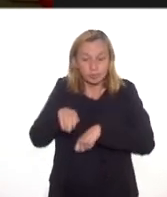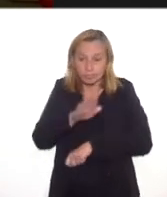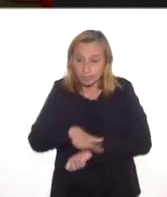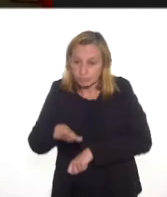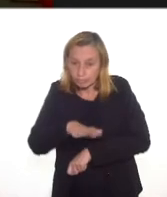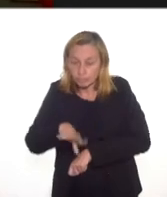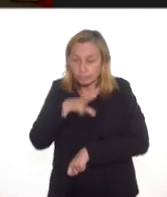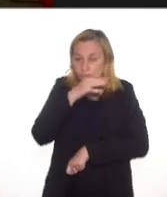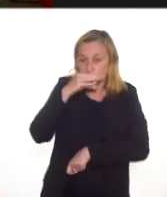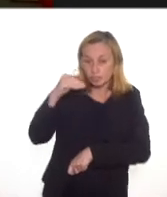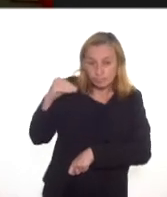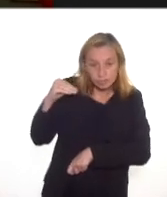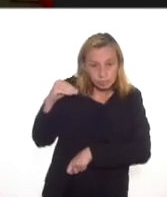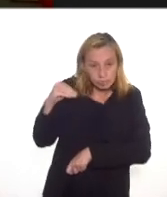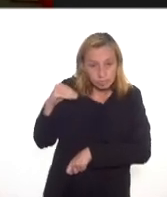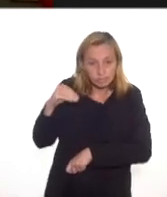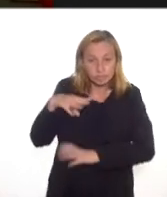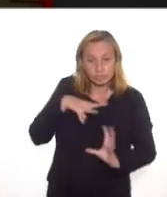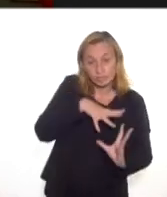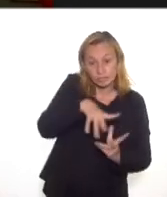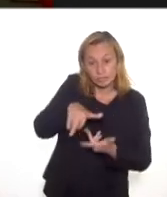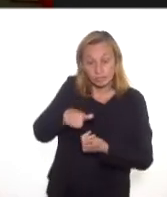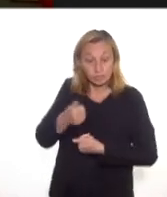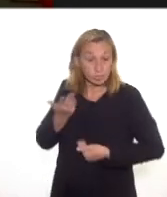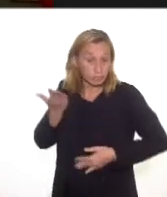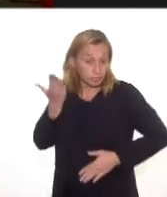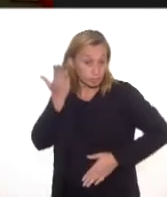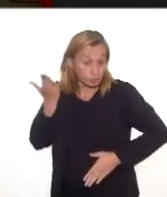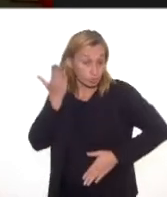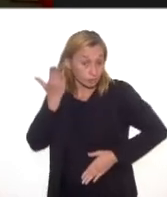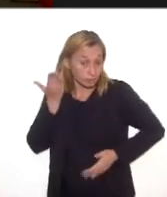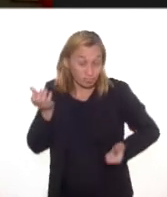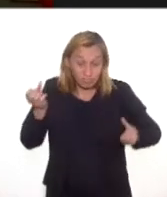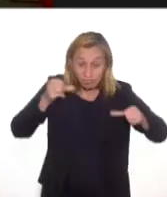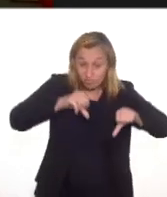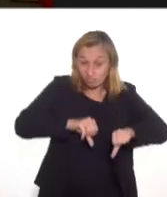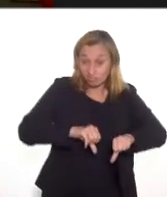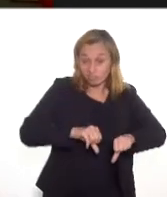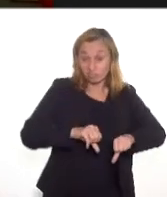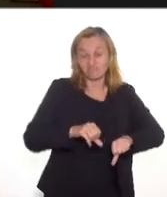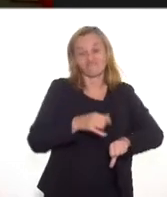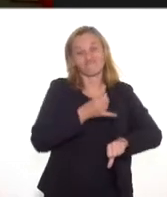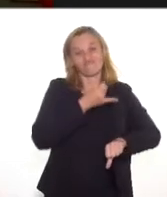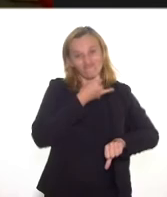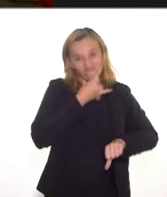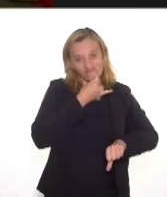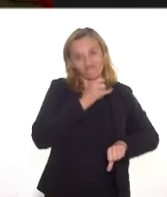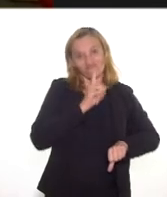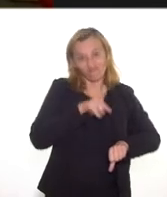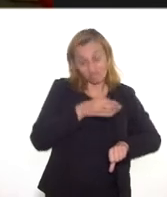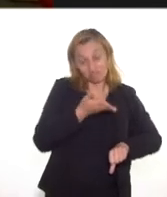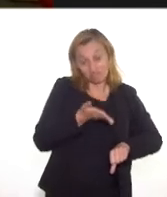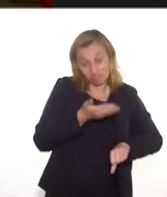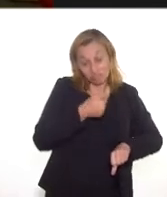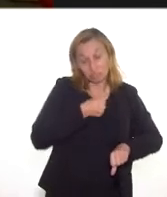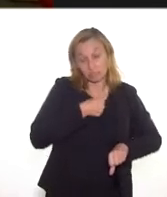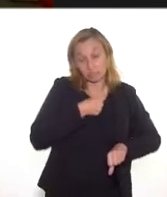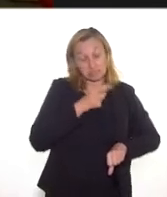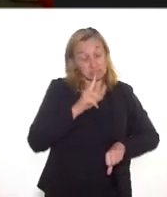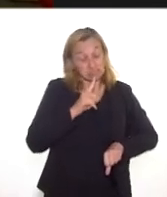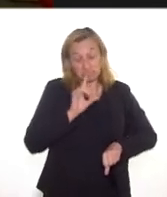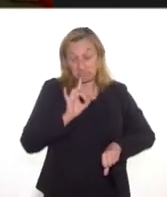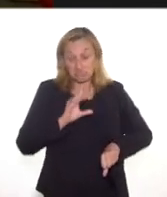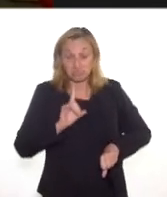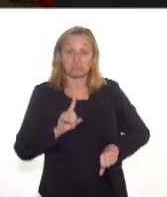e adolescentes ali para o mundo do crime, termina de uma maneira completamente trágica. E não só